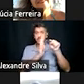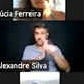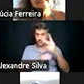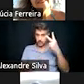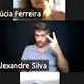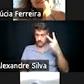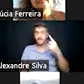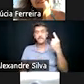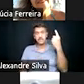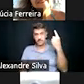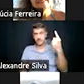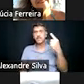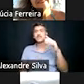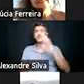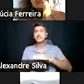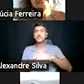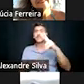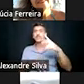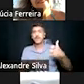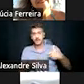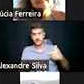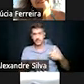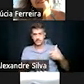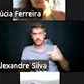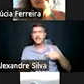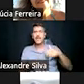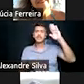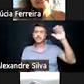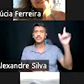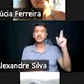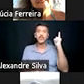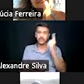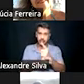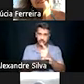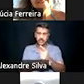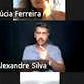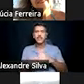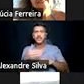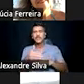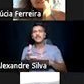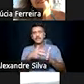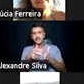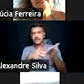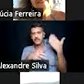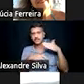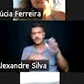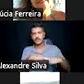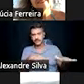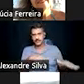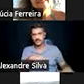A primeira, se o senhor, na sua idade adulta, já encontrou algum fóssil na região onde procurava na infância?